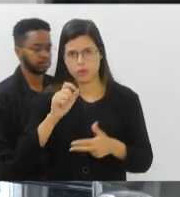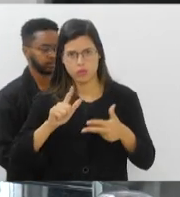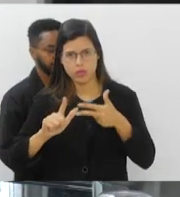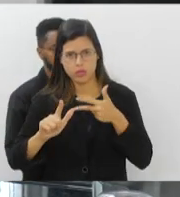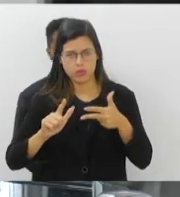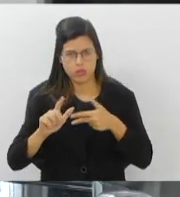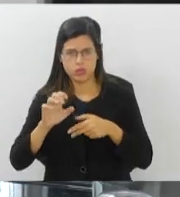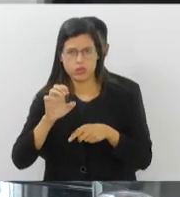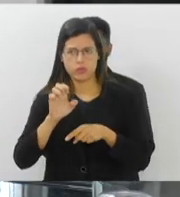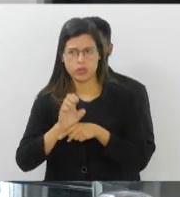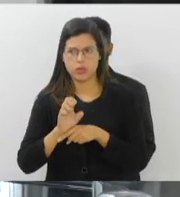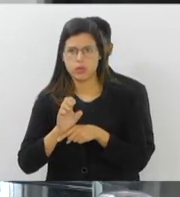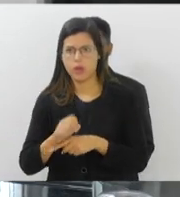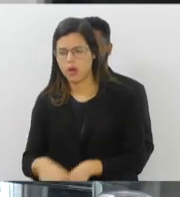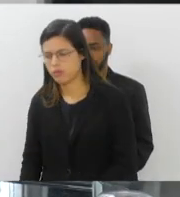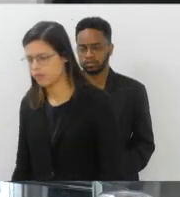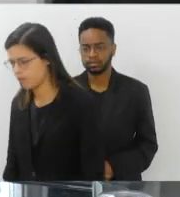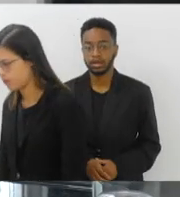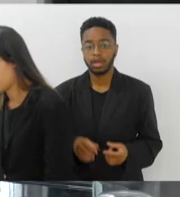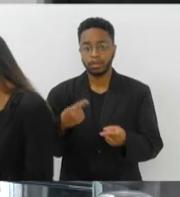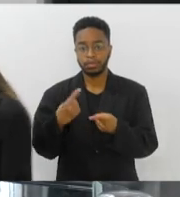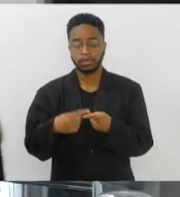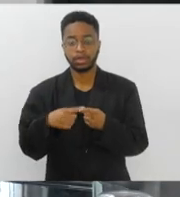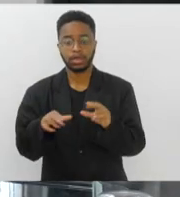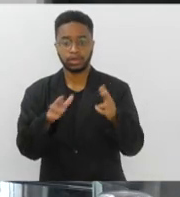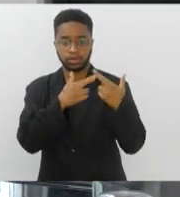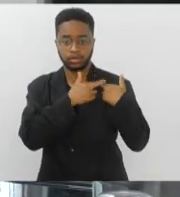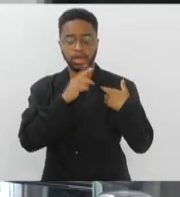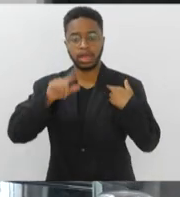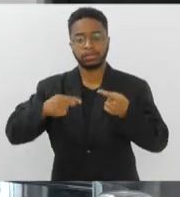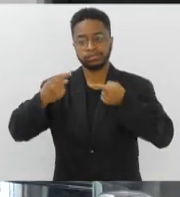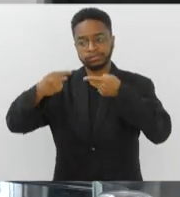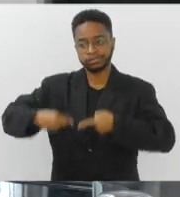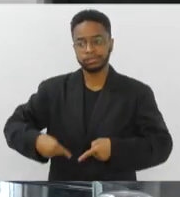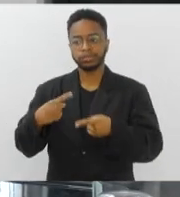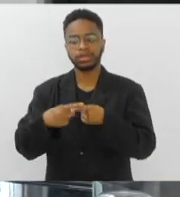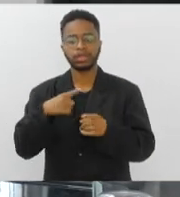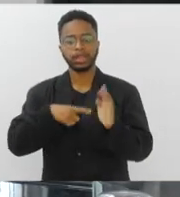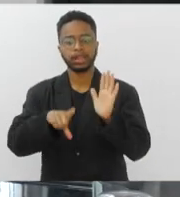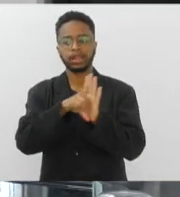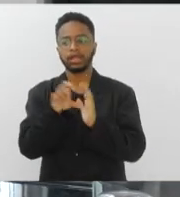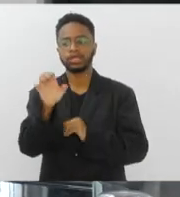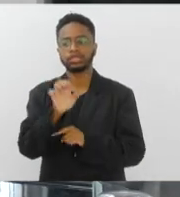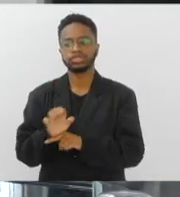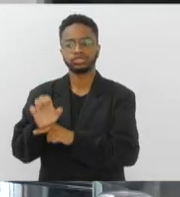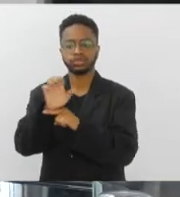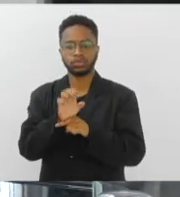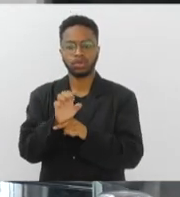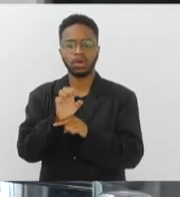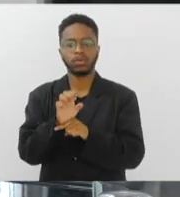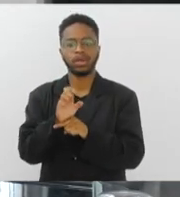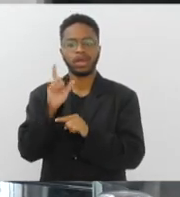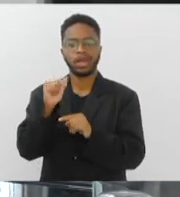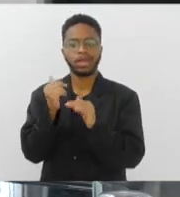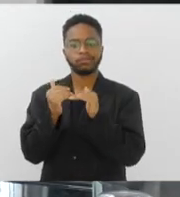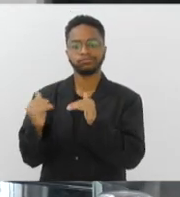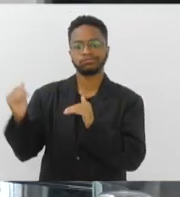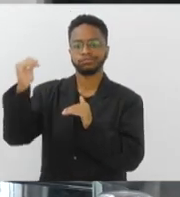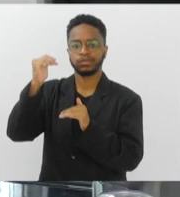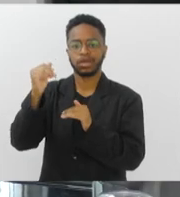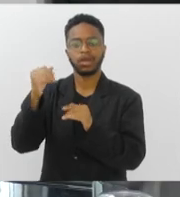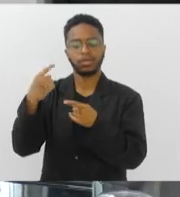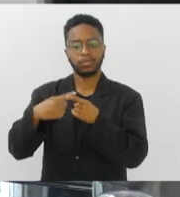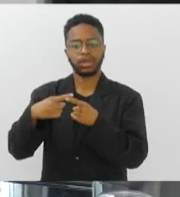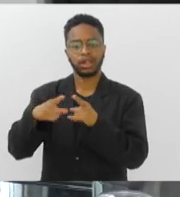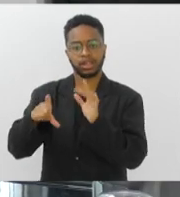competência é concorrente e, na verdade, como a lei estadual é uma lei superior, como a lei federal é